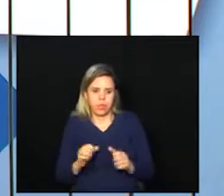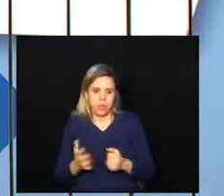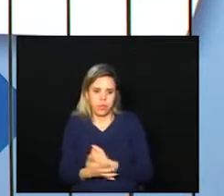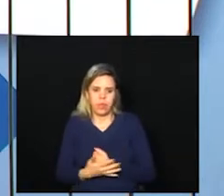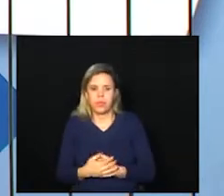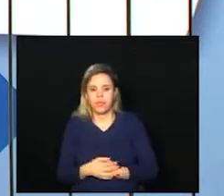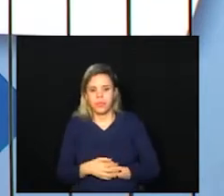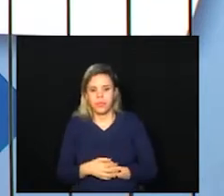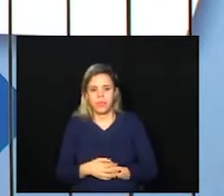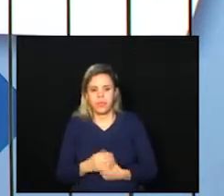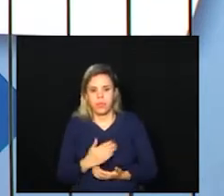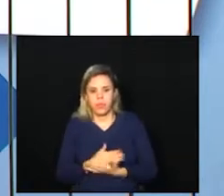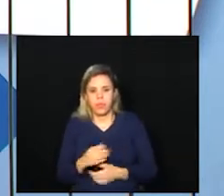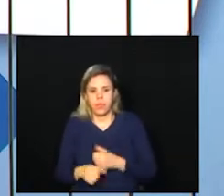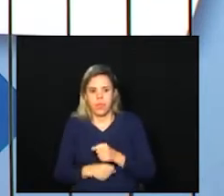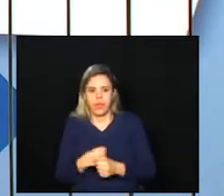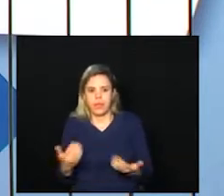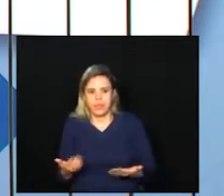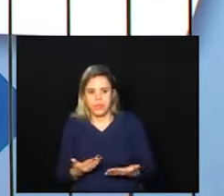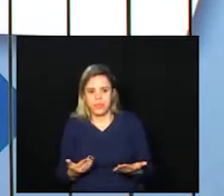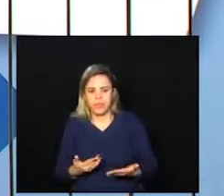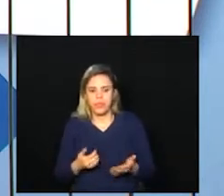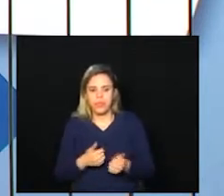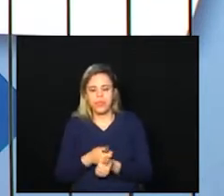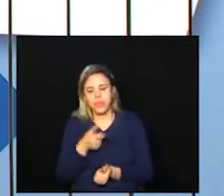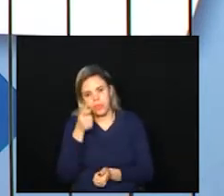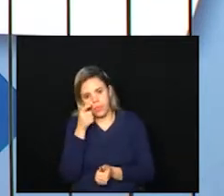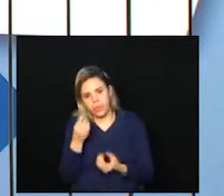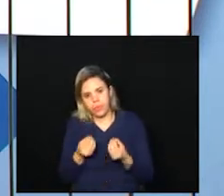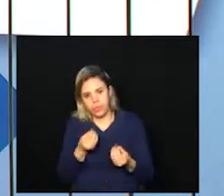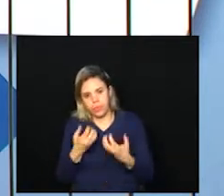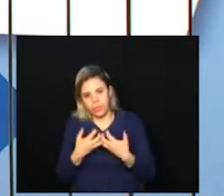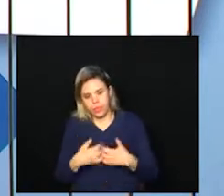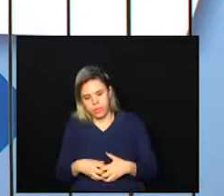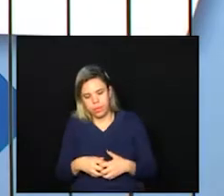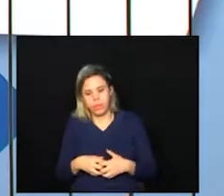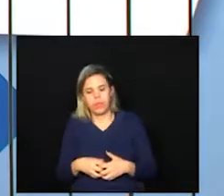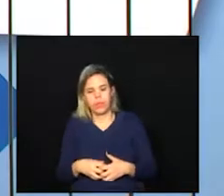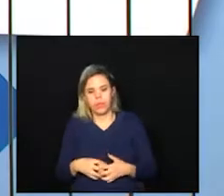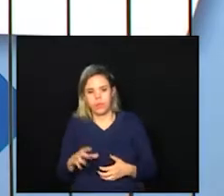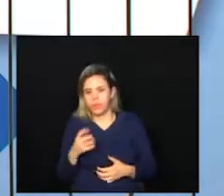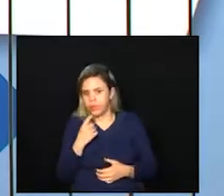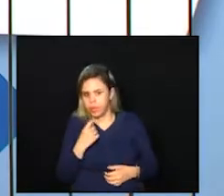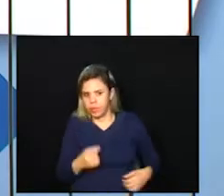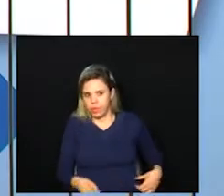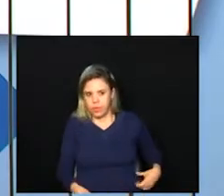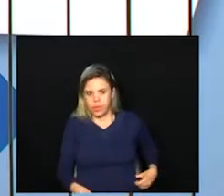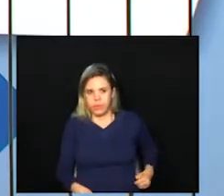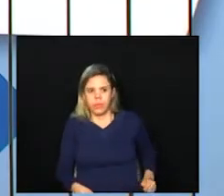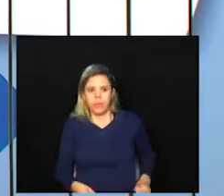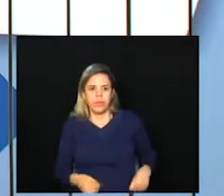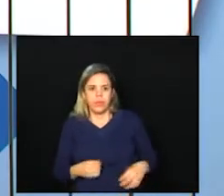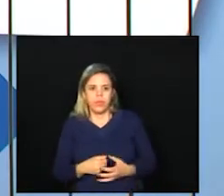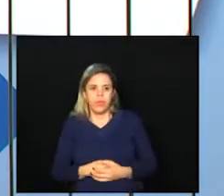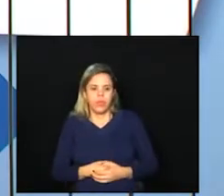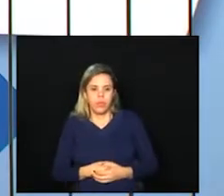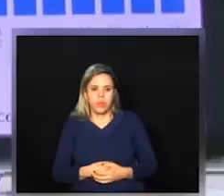pandemia, o início do ano, e agora a gente vai acompanhar como é a situação em Campinas.